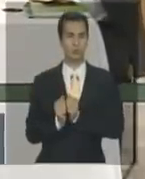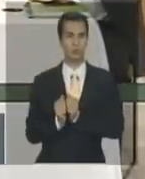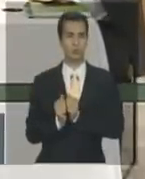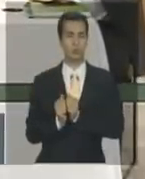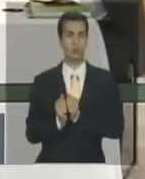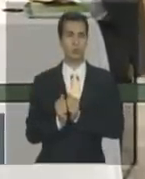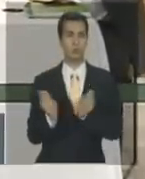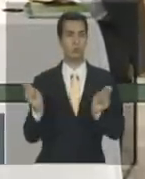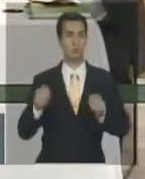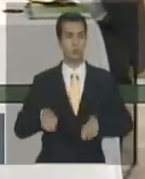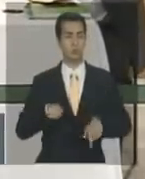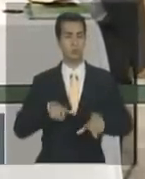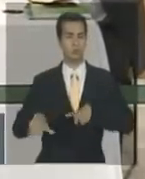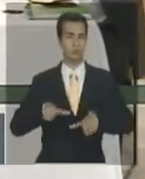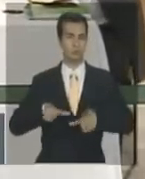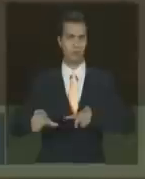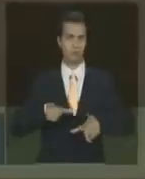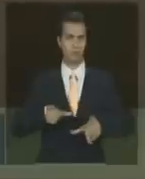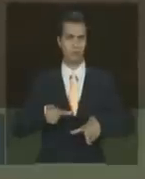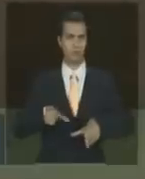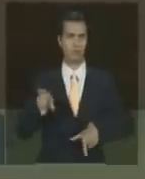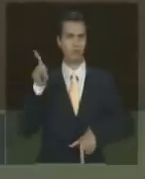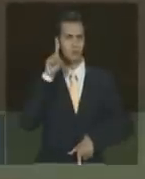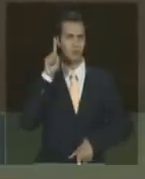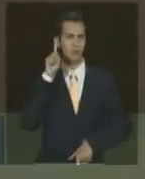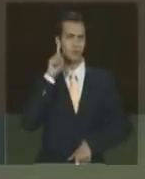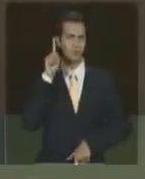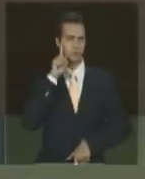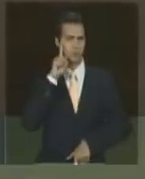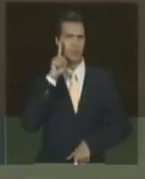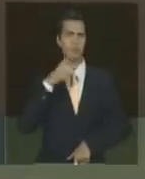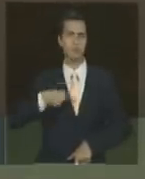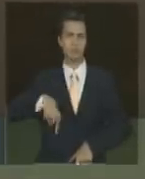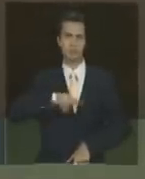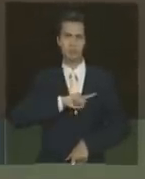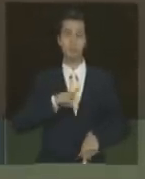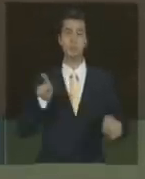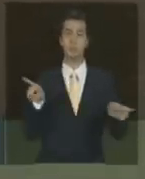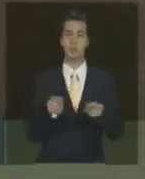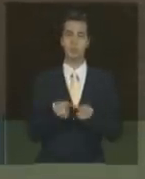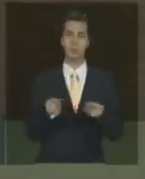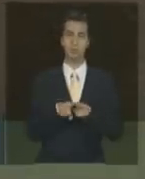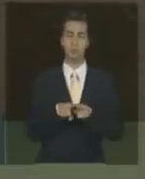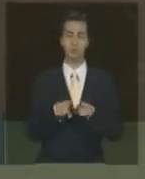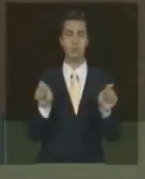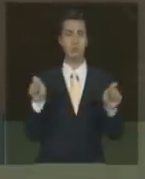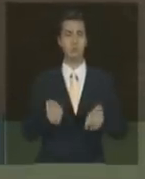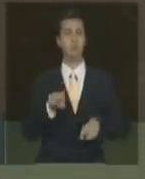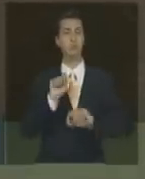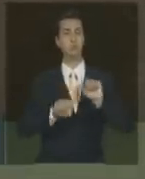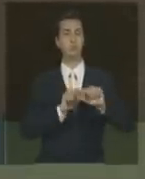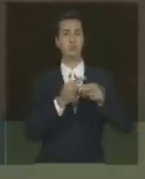trabalhar um trabalho diário conosco e que também que seria responsável junto ao departamento dentro